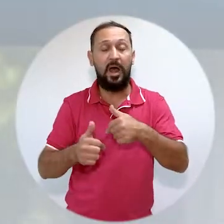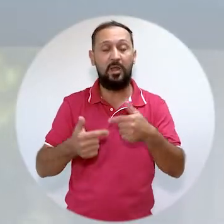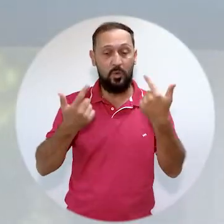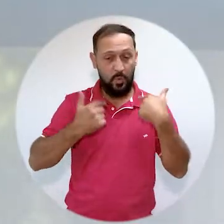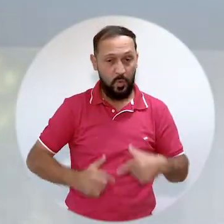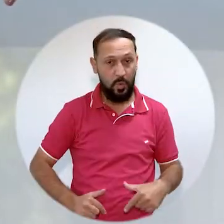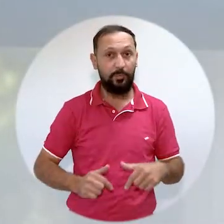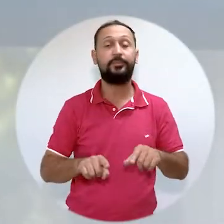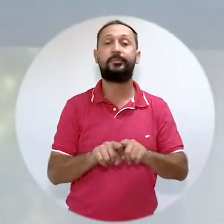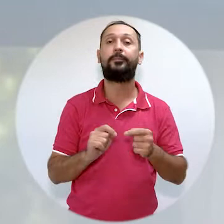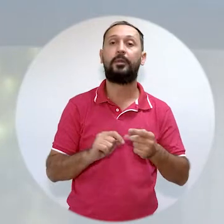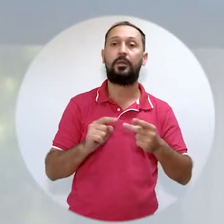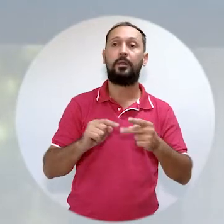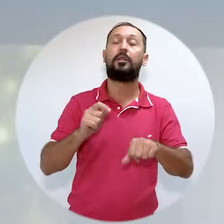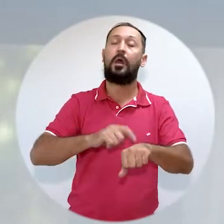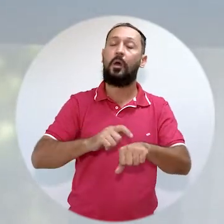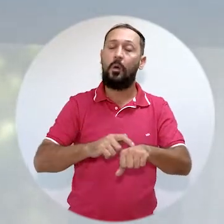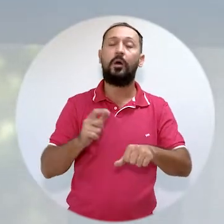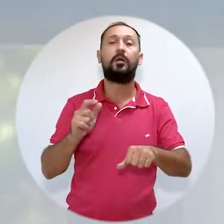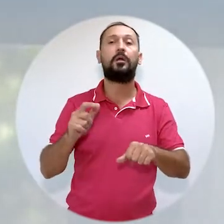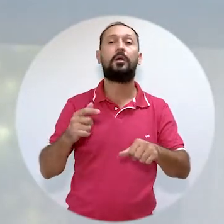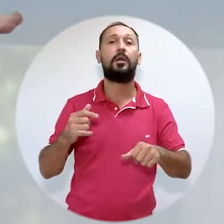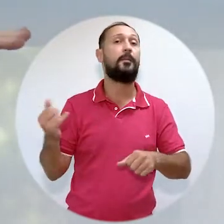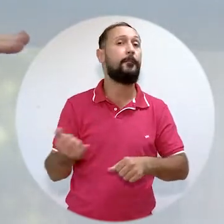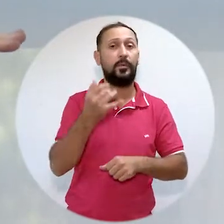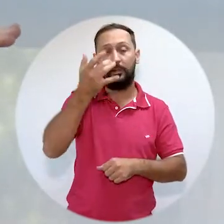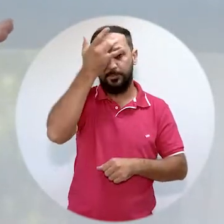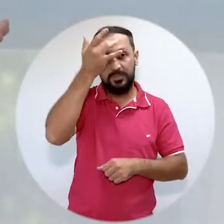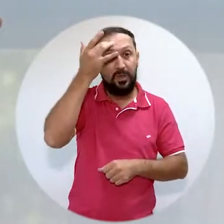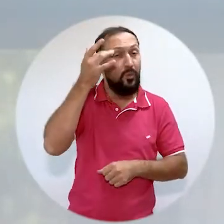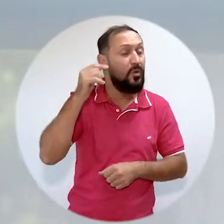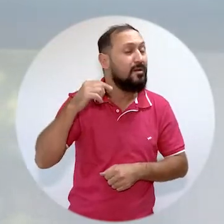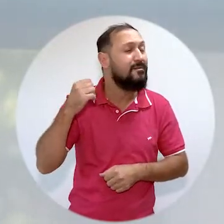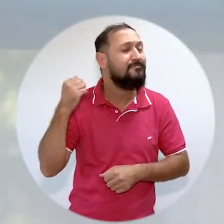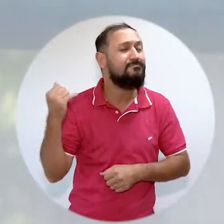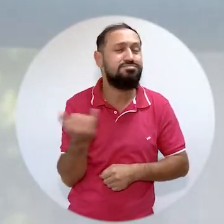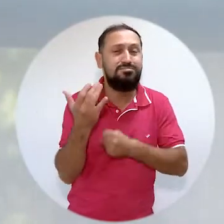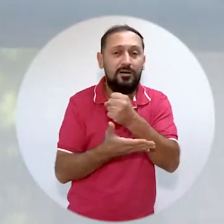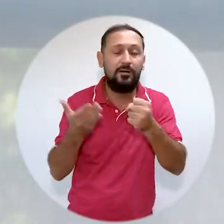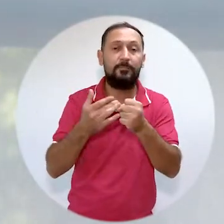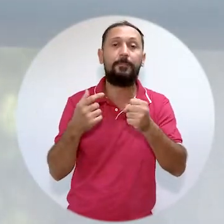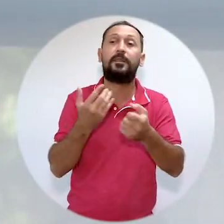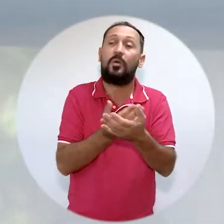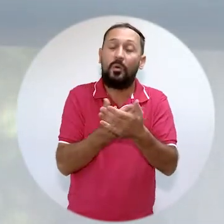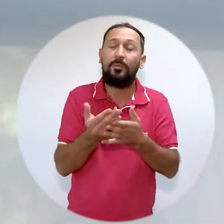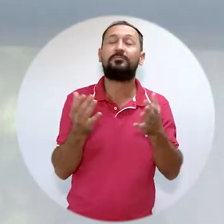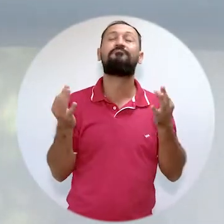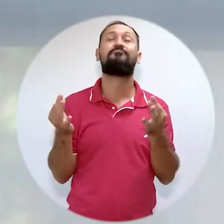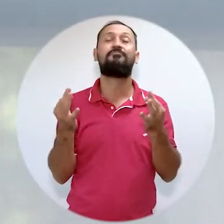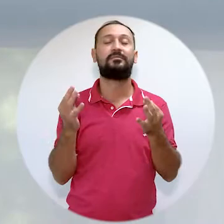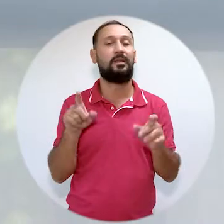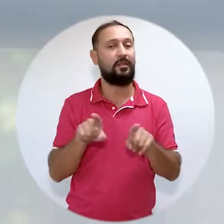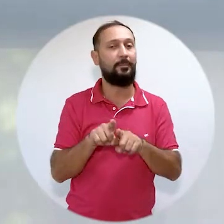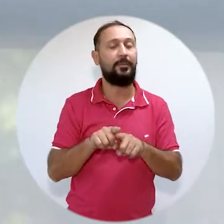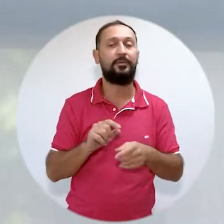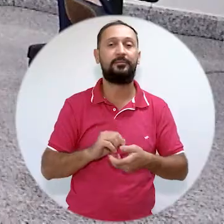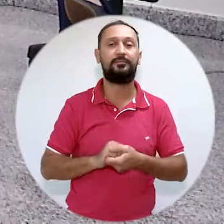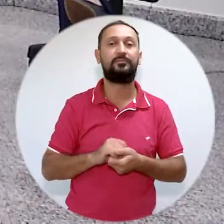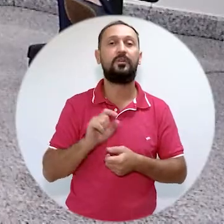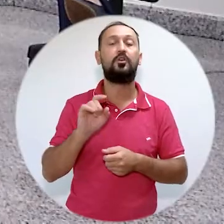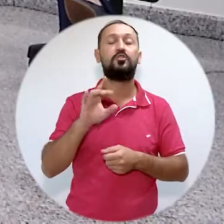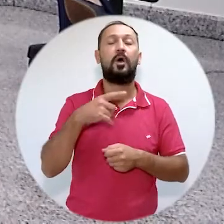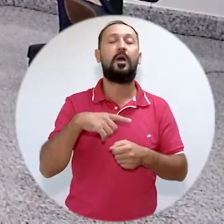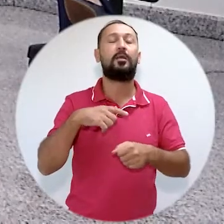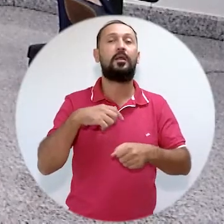física. Quando a gente faz atividade física, o que também é essencial para a saúde mental, a gente entra em estado meditativo,